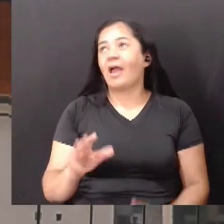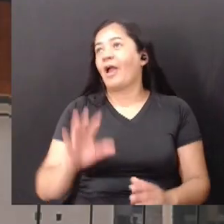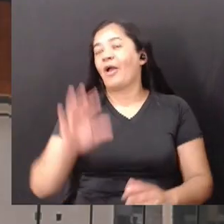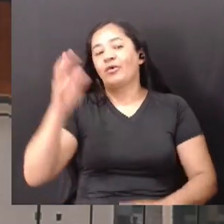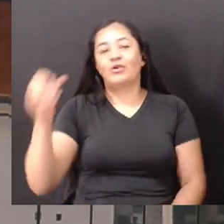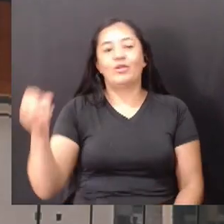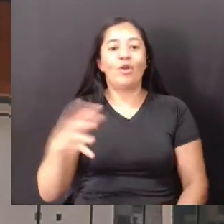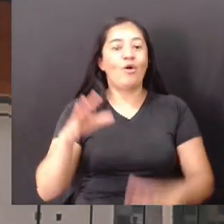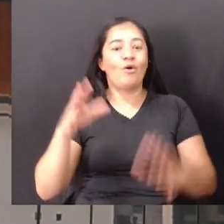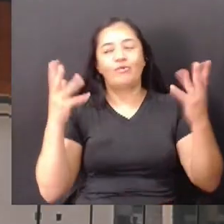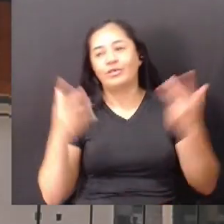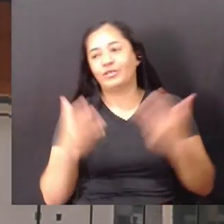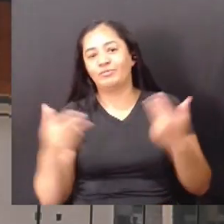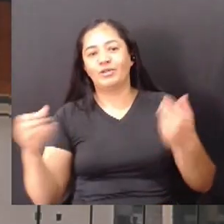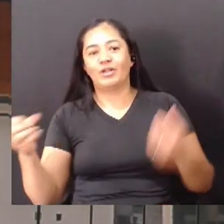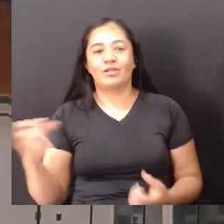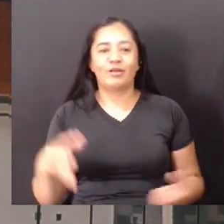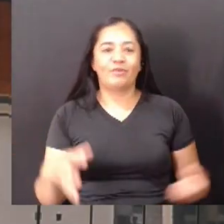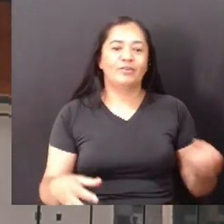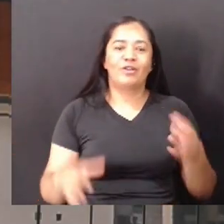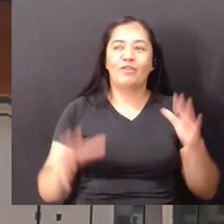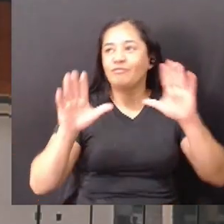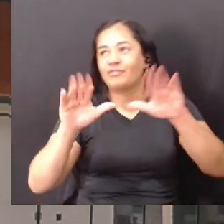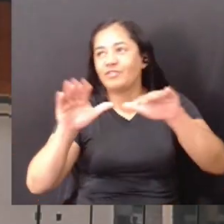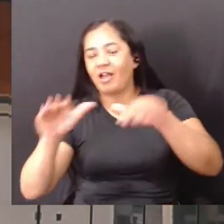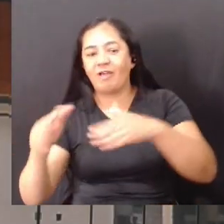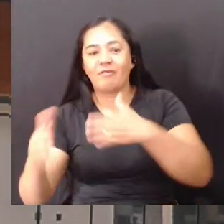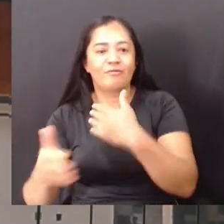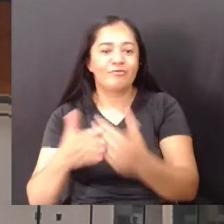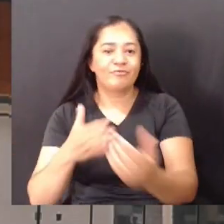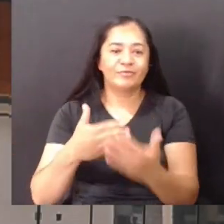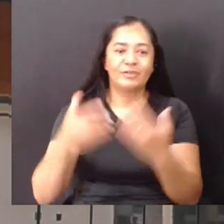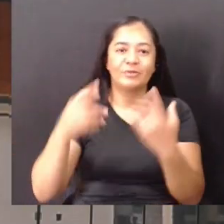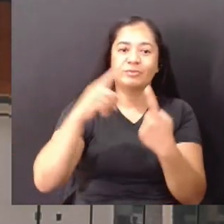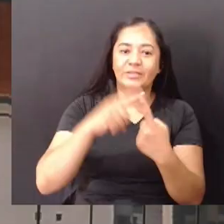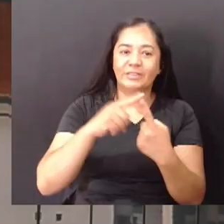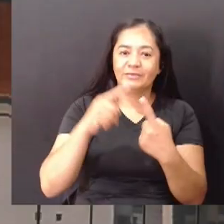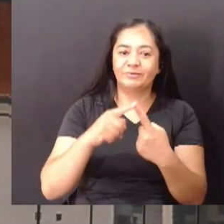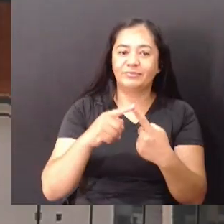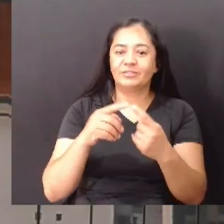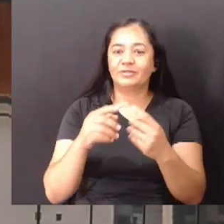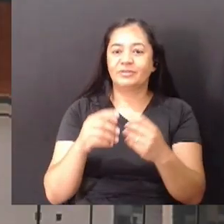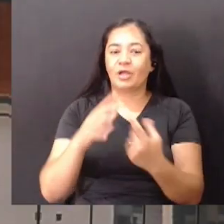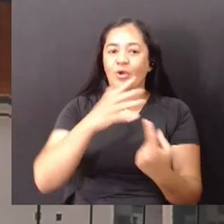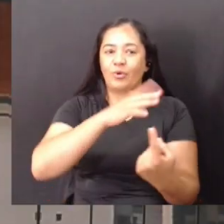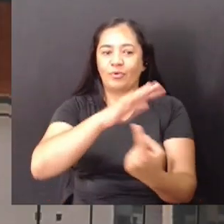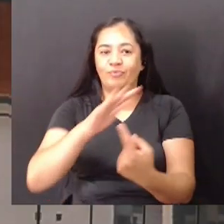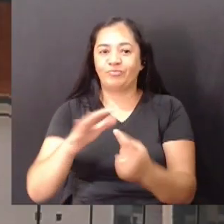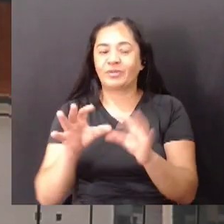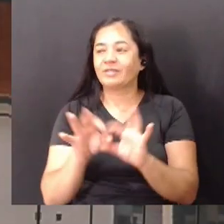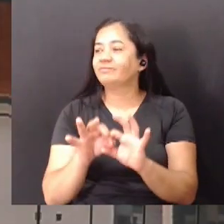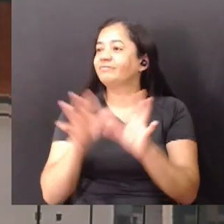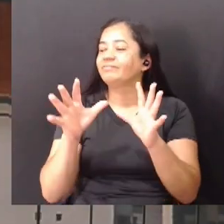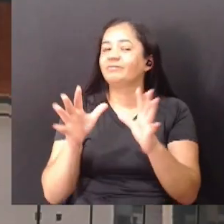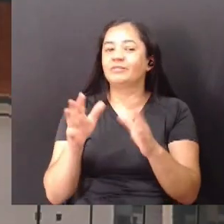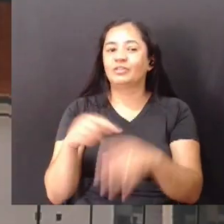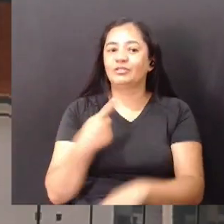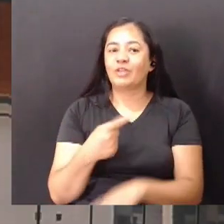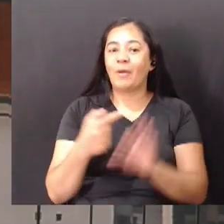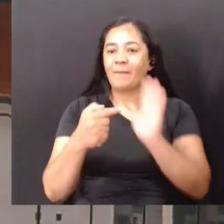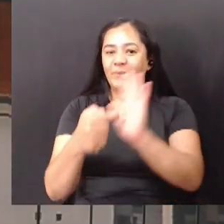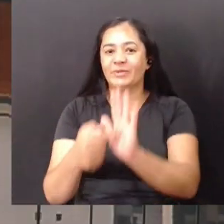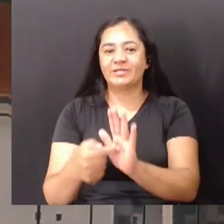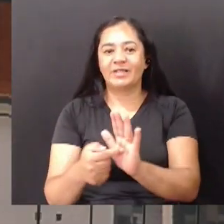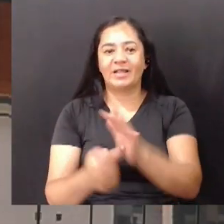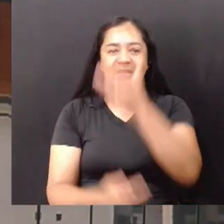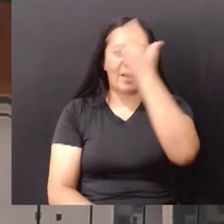digamos, apareceu um novo animal, uma nova ave também, uma nova espécie, o Giro Ambiental está aqui à disposição